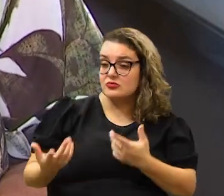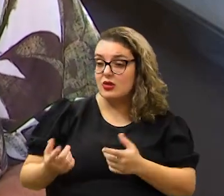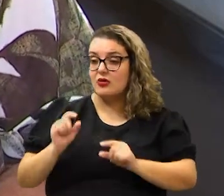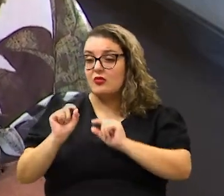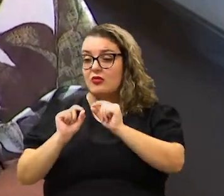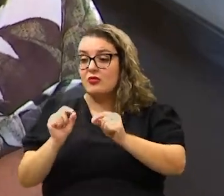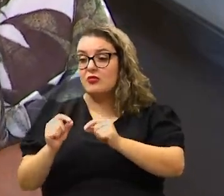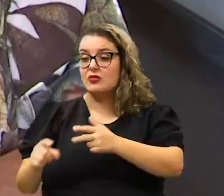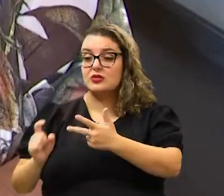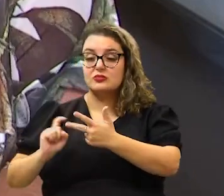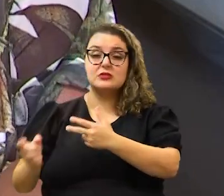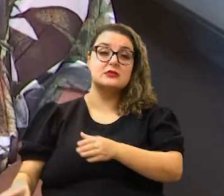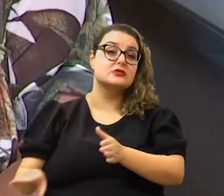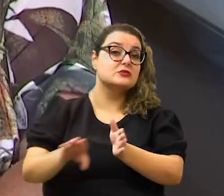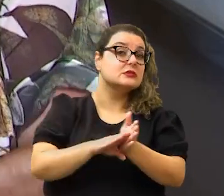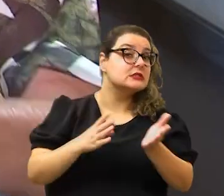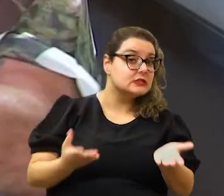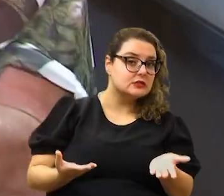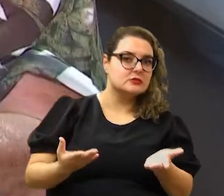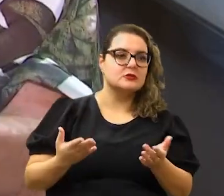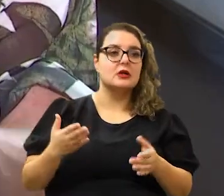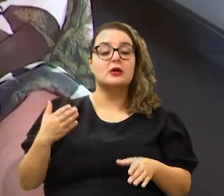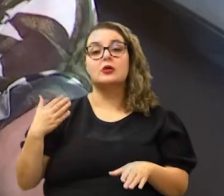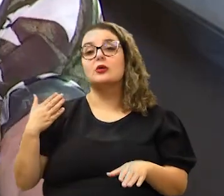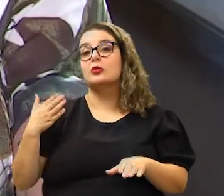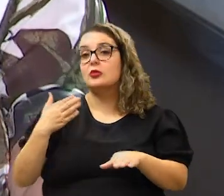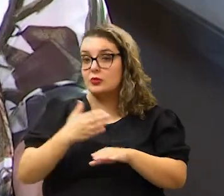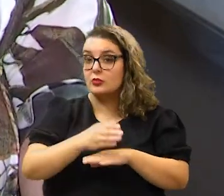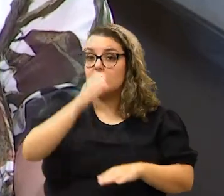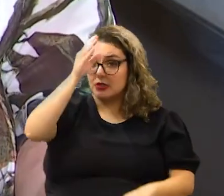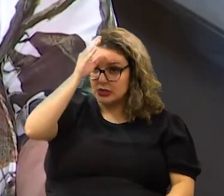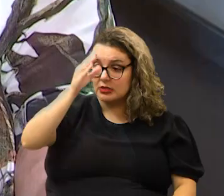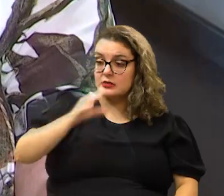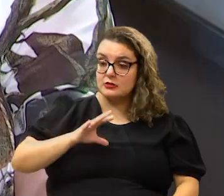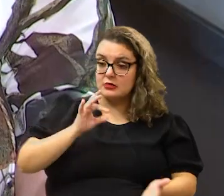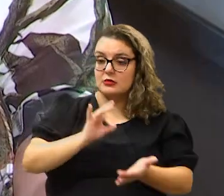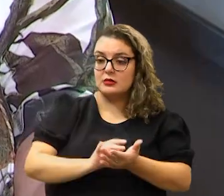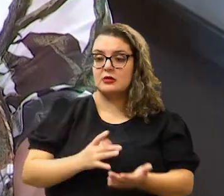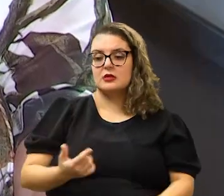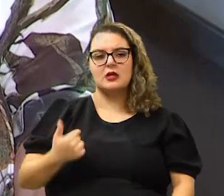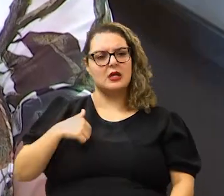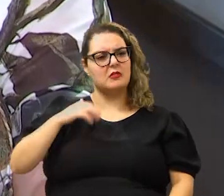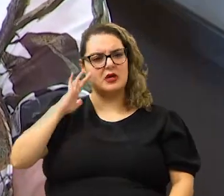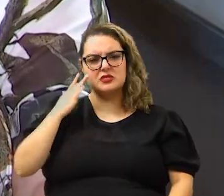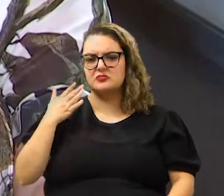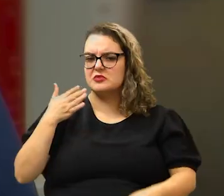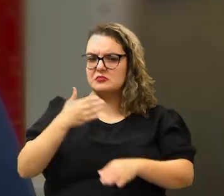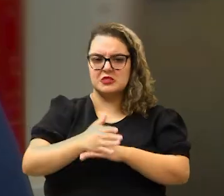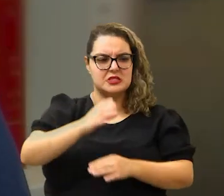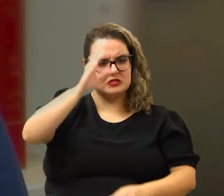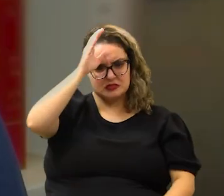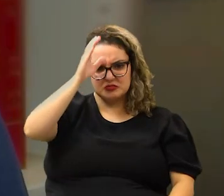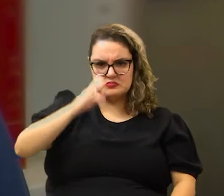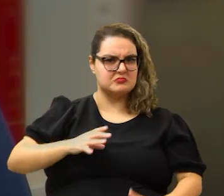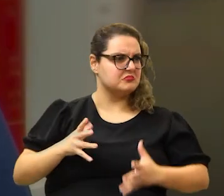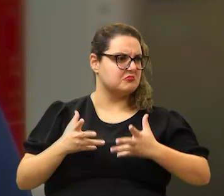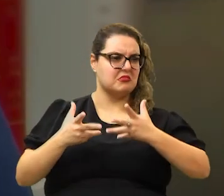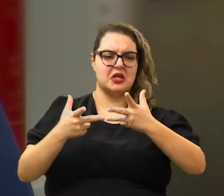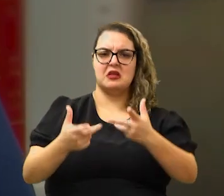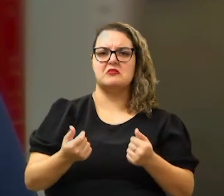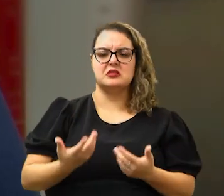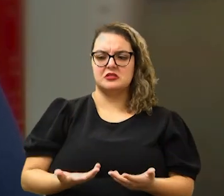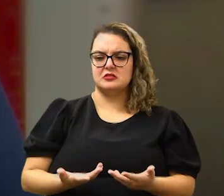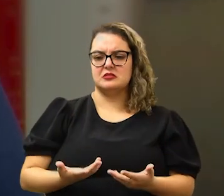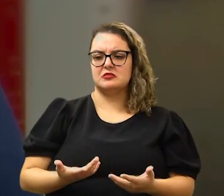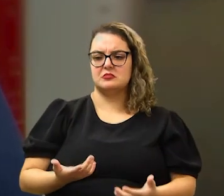Agora, anos posterior que eu deixei de ir, que eu fui vendo quanto foi importante essa participação. A população sempre esteve